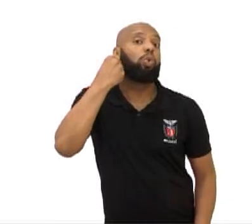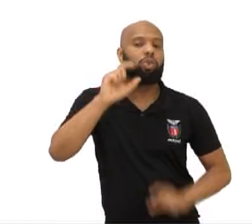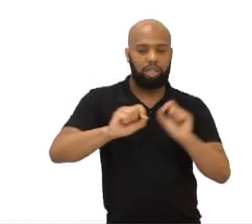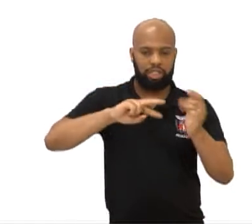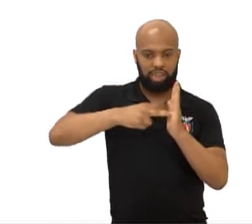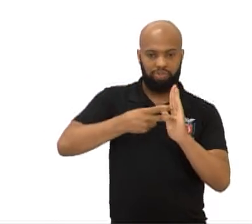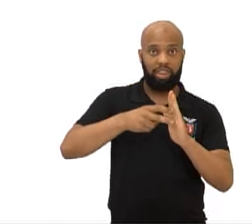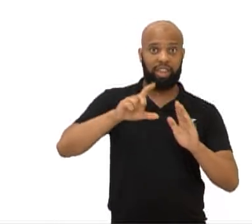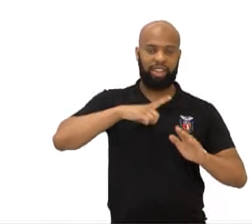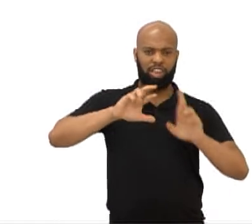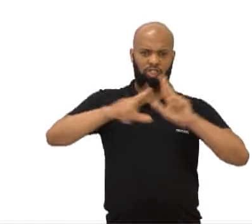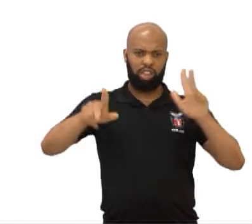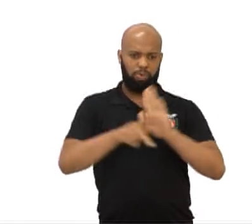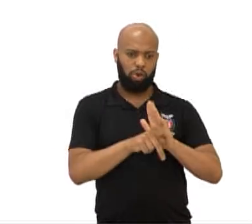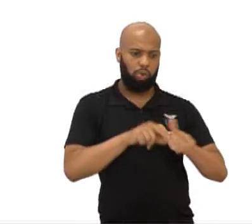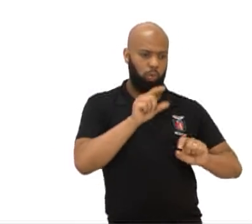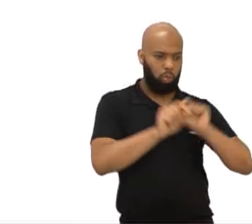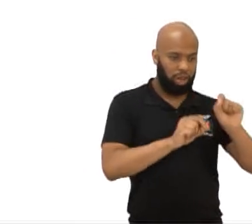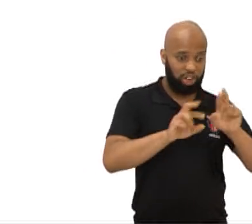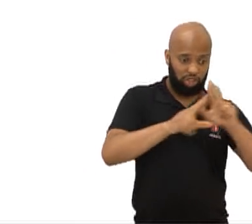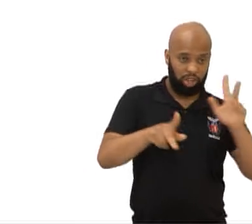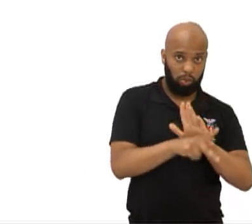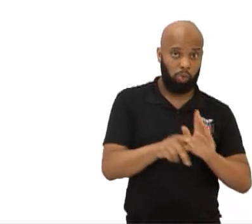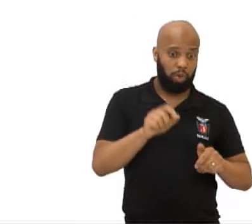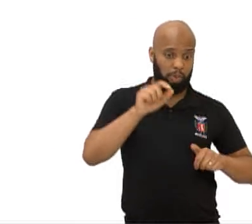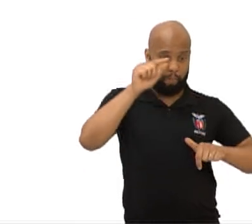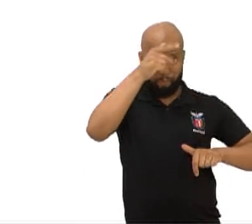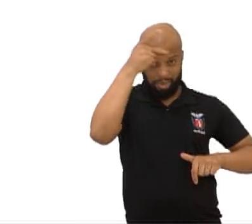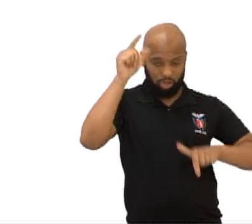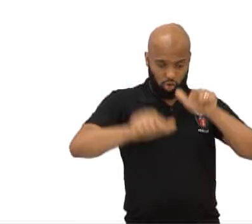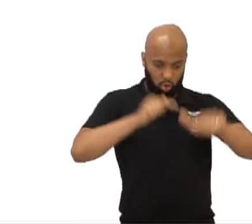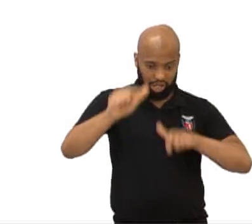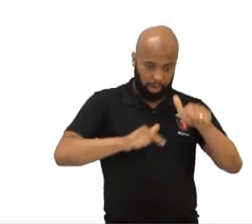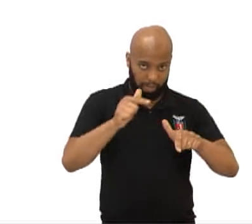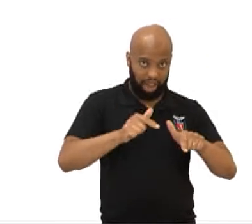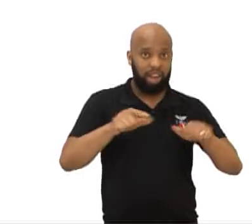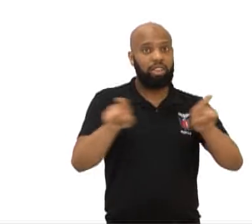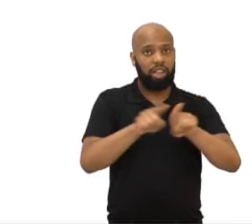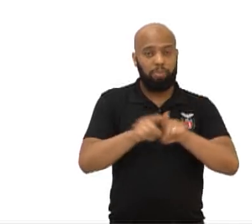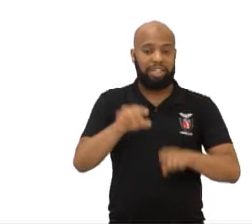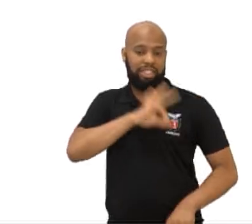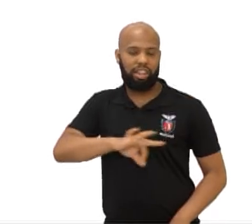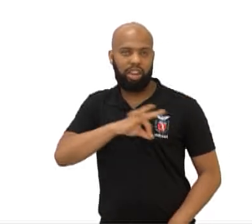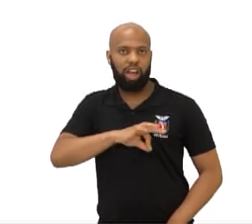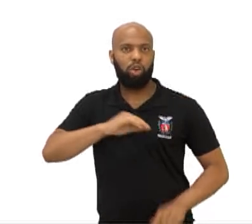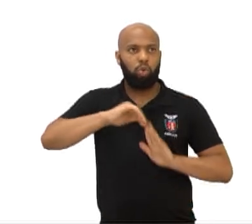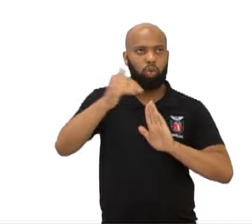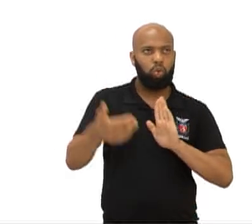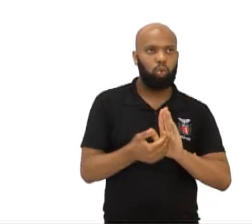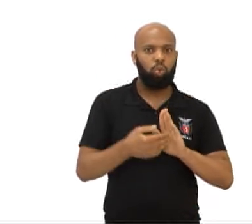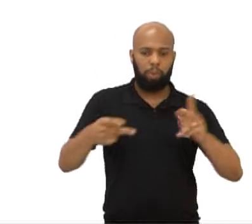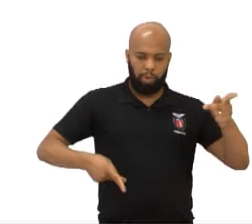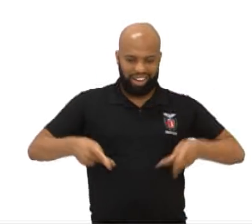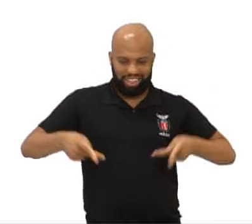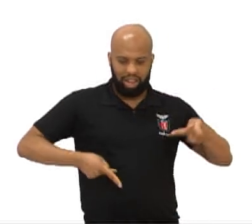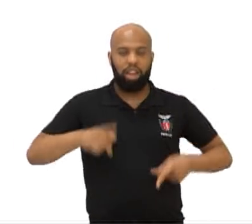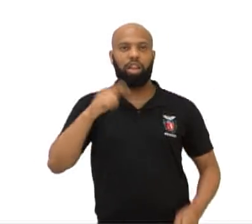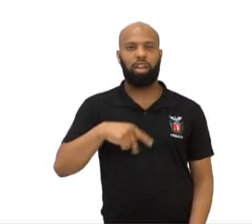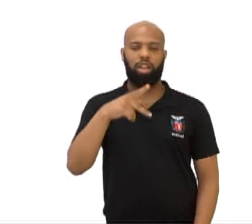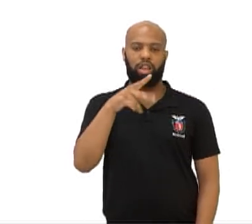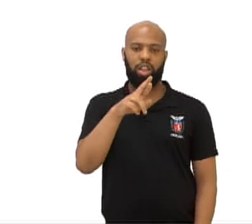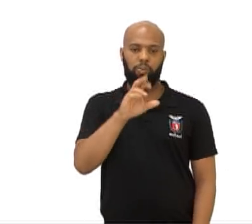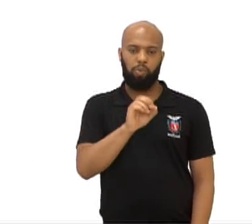entre o valor que o trabalhador produz e o seu salário. Tudo que o proletariado, que a gente usa bastante essa palavra, significa o